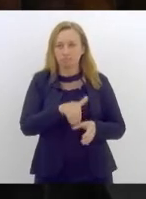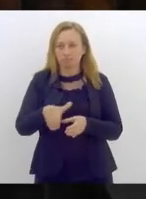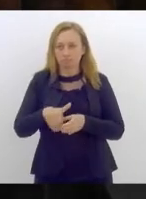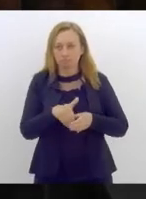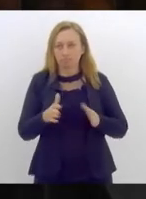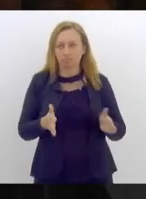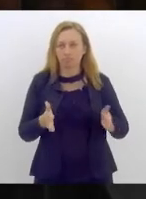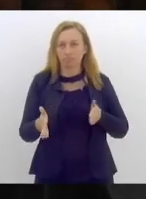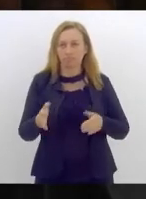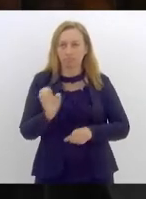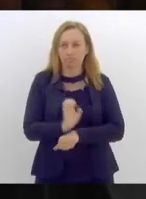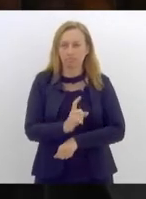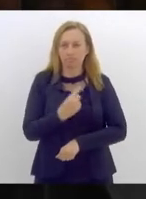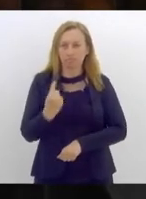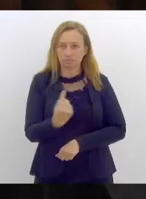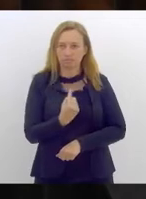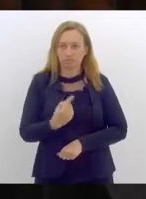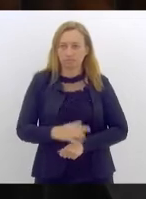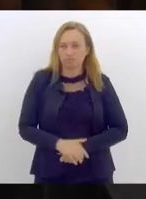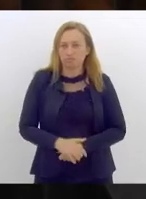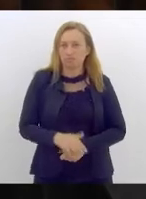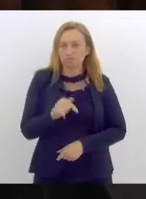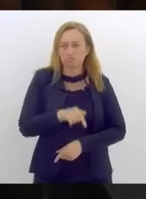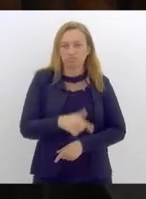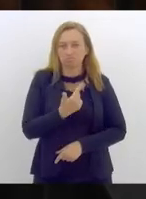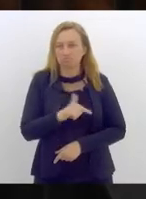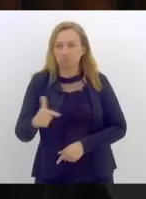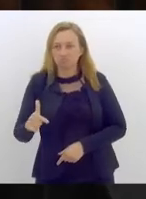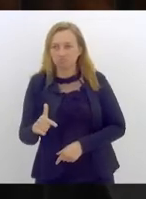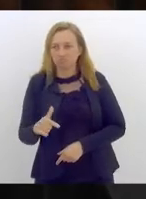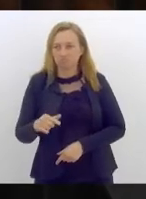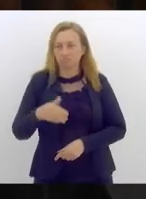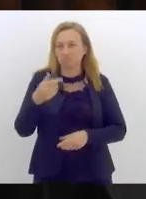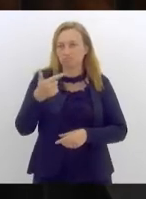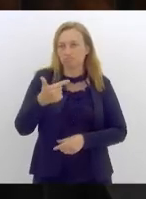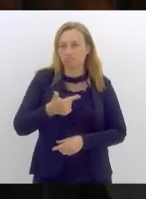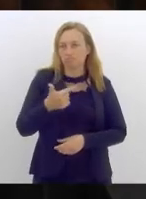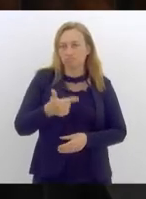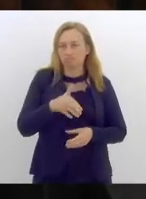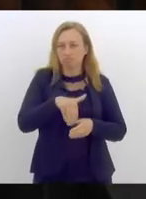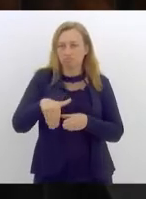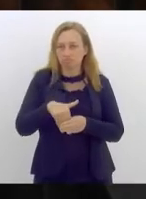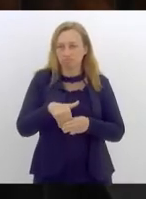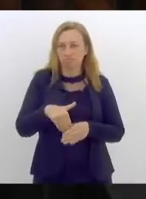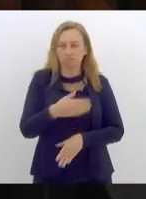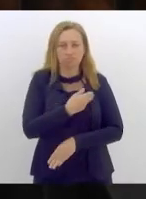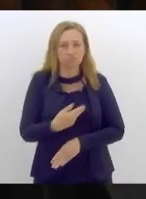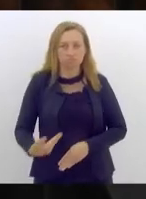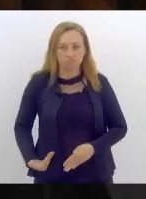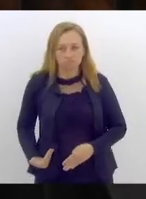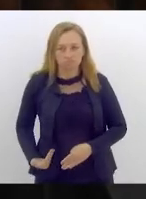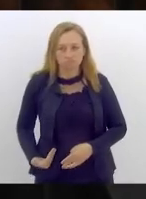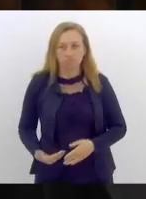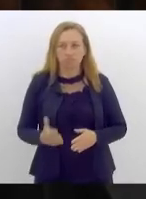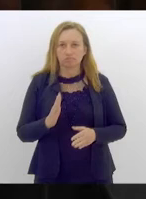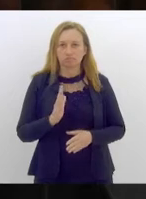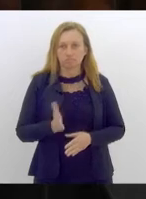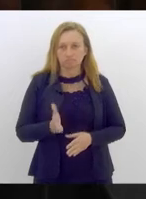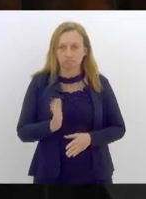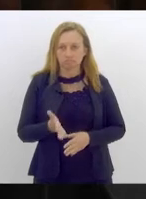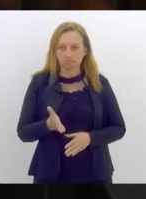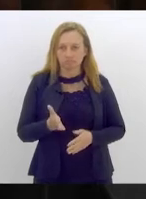para o nosso estado Porque aqui não teremos segundo turno para Governador porque a eleição